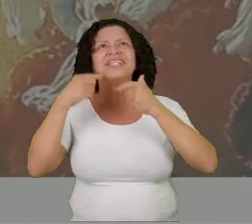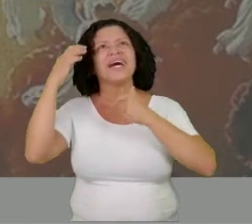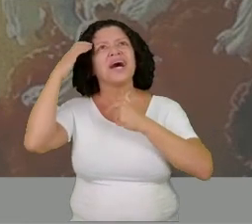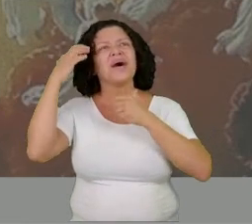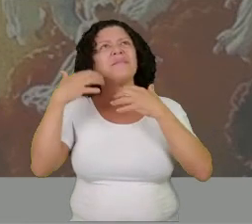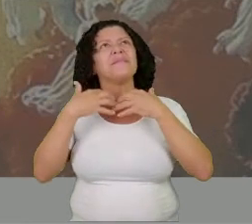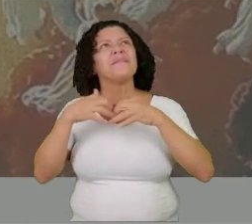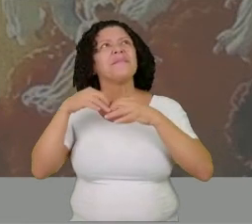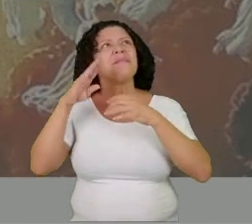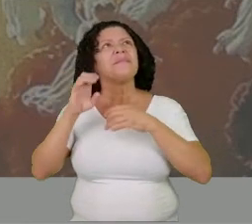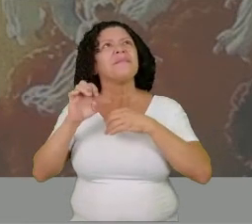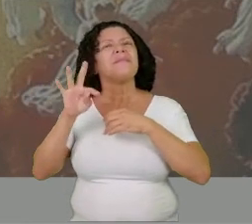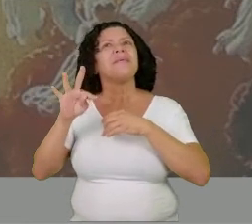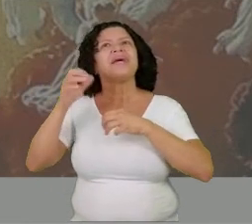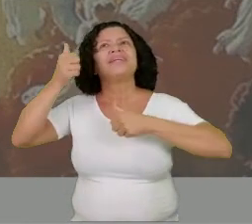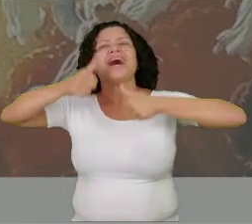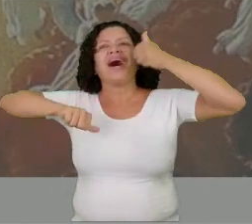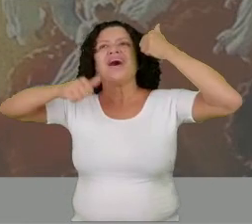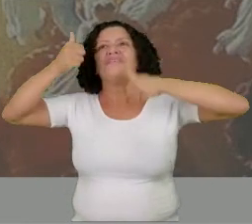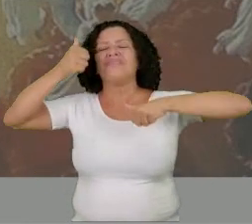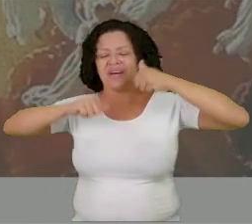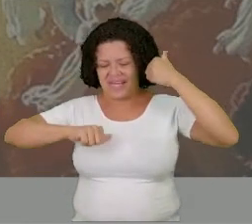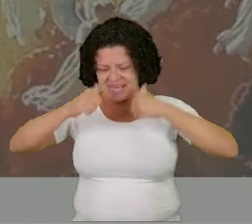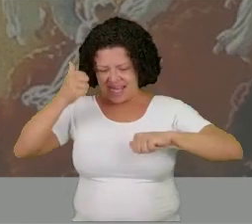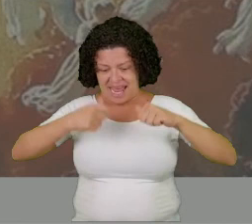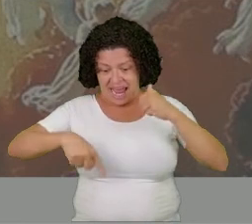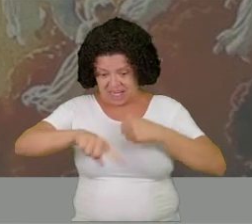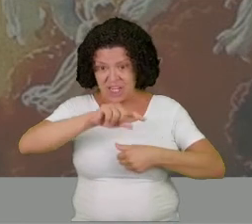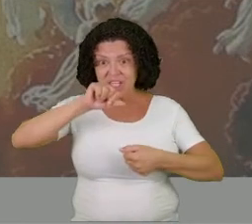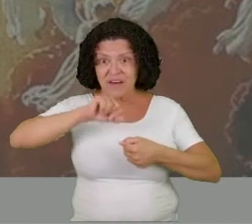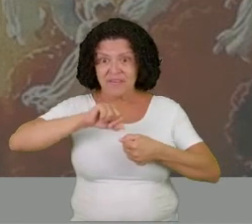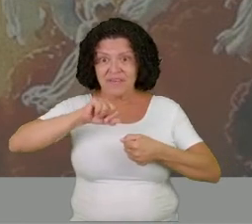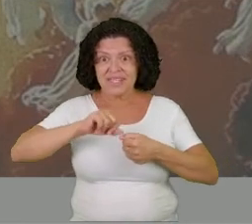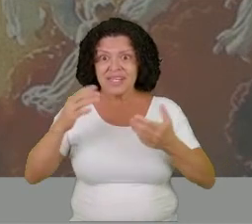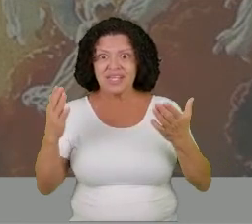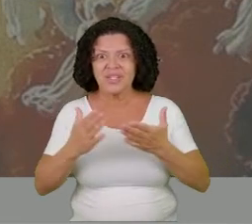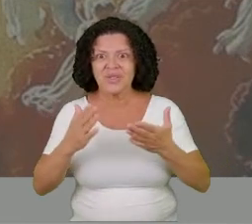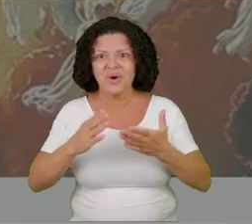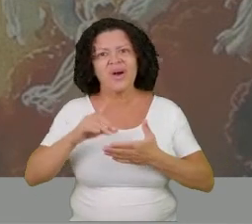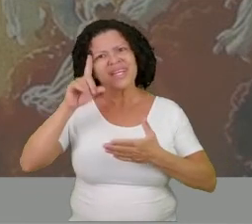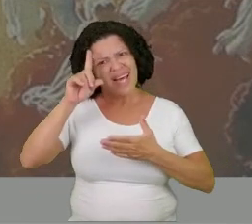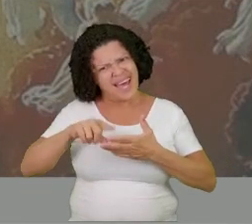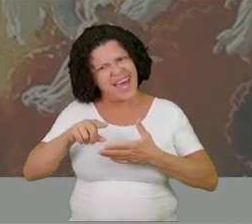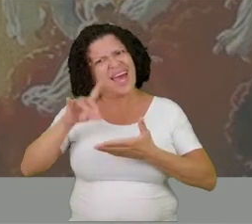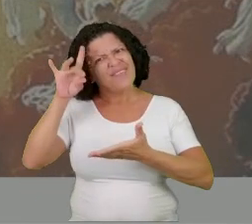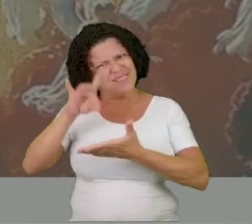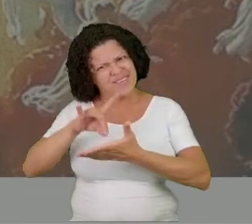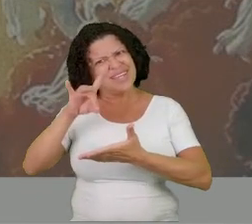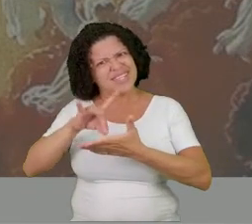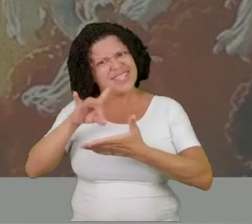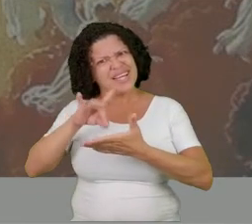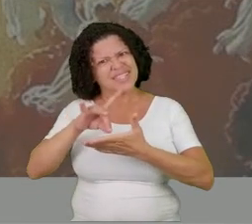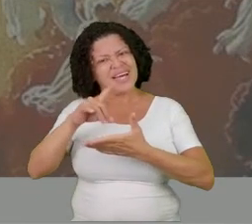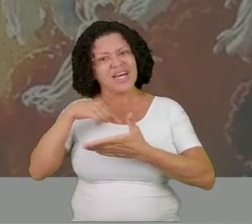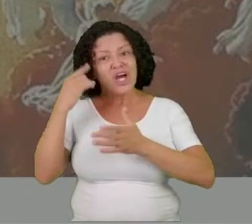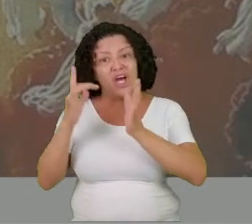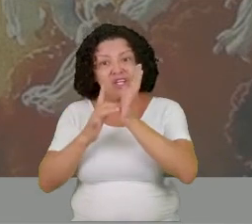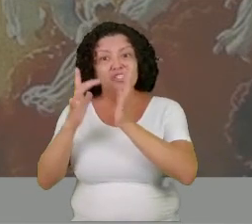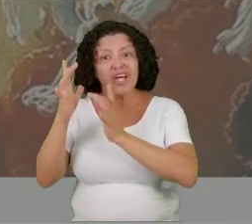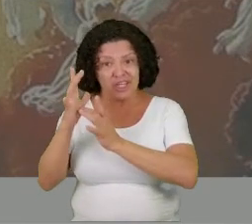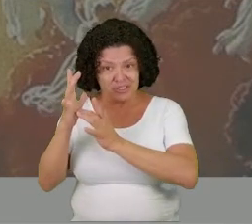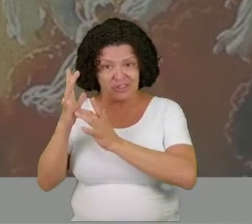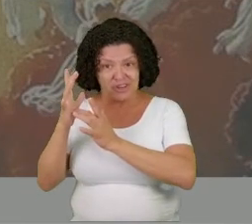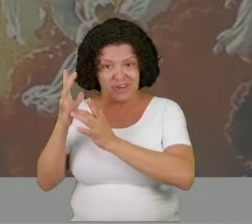principais ideias que estão nas nossas mentes, e reavaliar se aquilo que estamos fazendo hoje é o